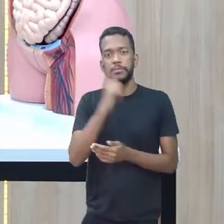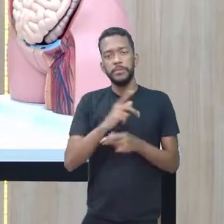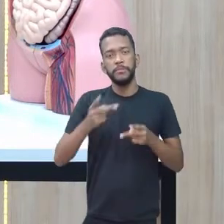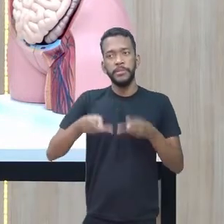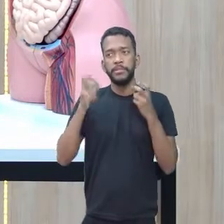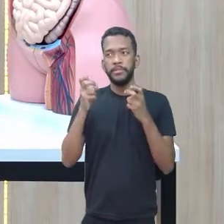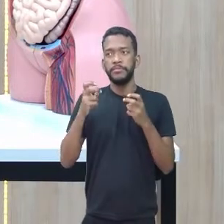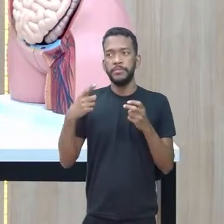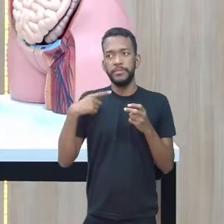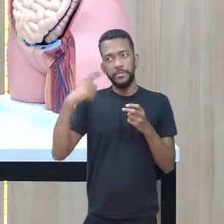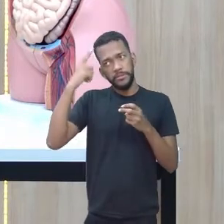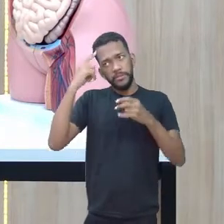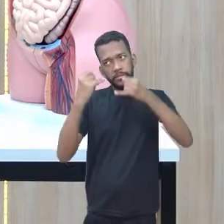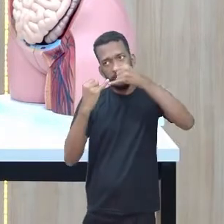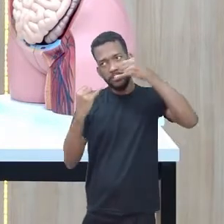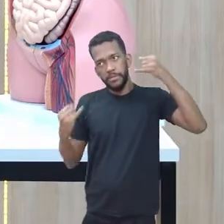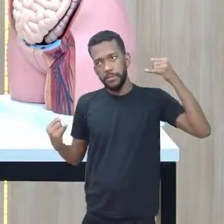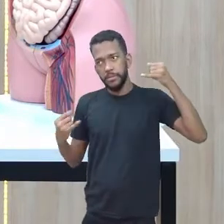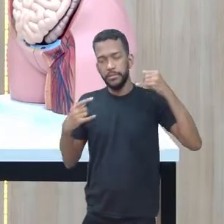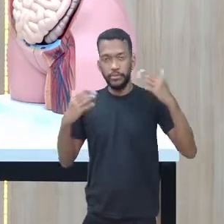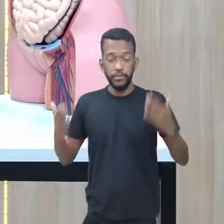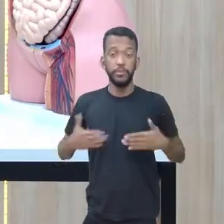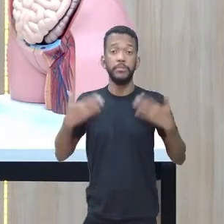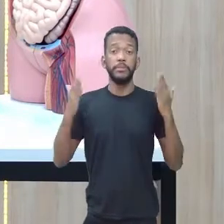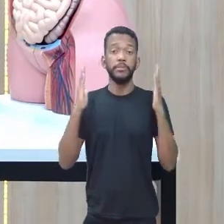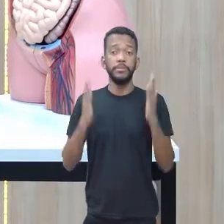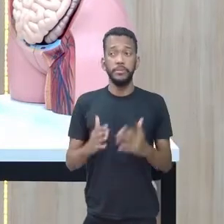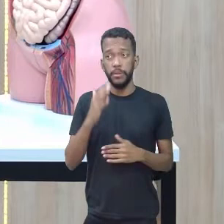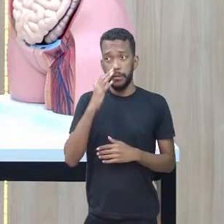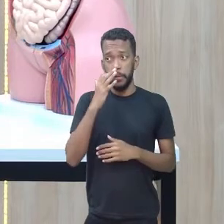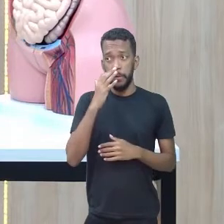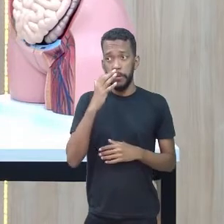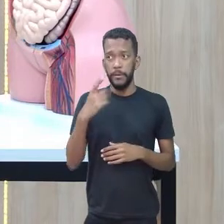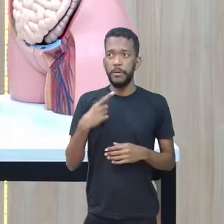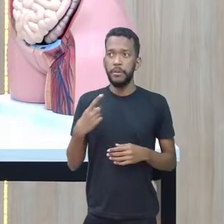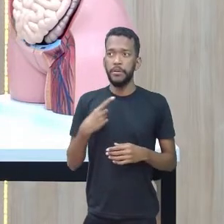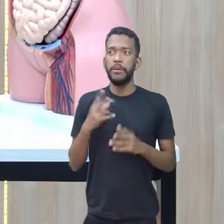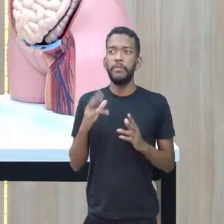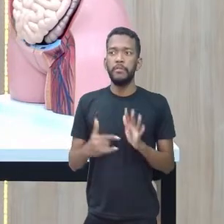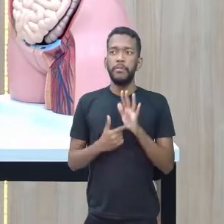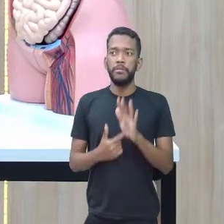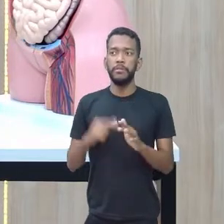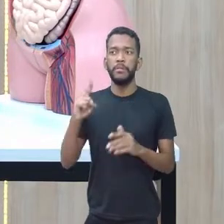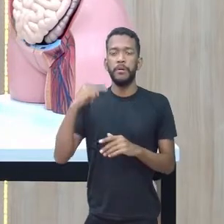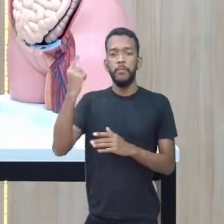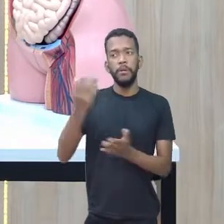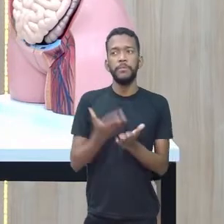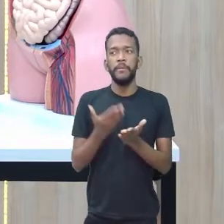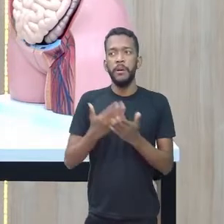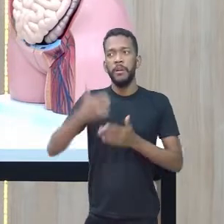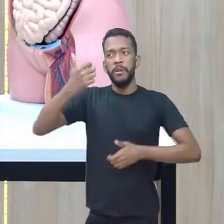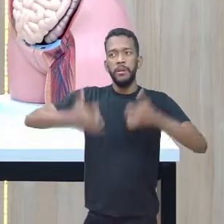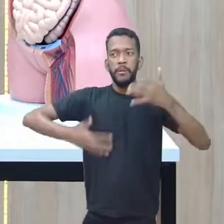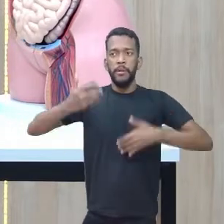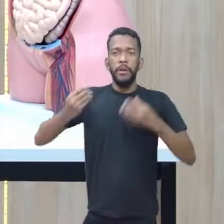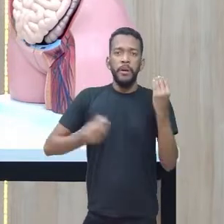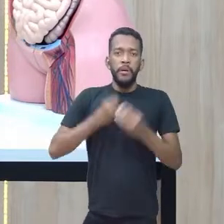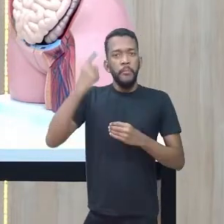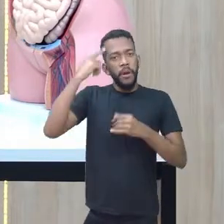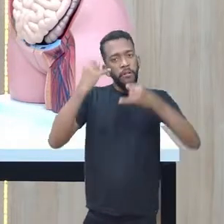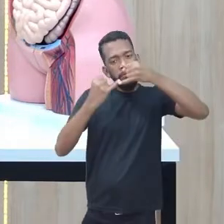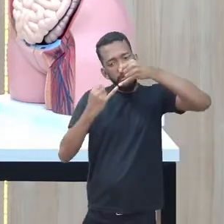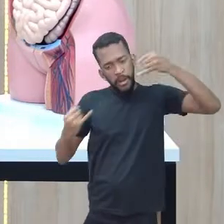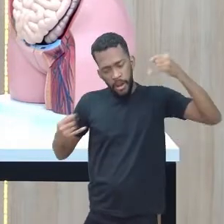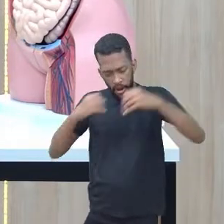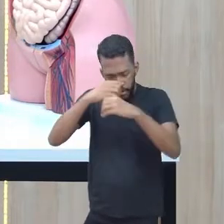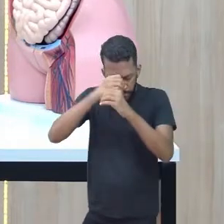fio de cabelo a gente tem uma surpresa, né? Que é algo que eu vou desvendar na próxima aula, como é que é um fio de cabelo visto